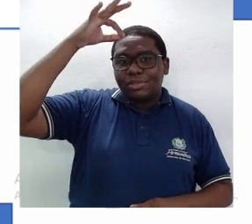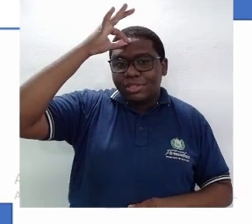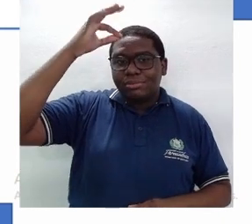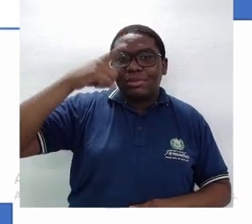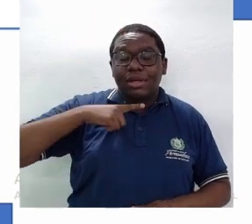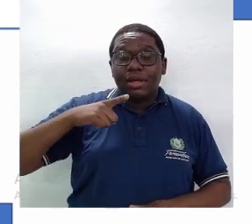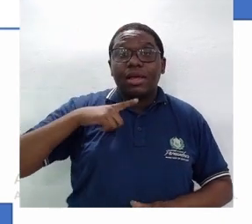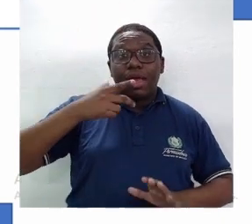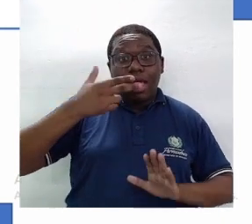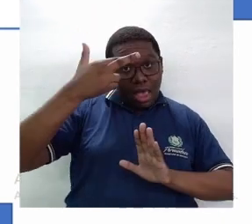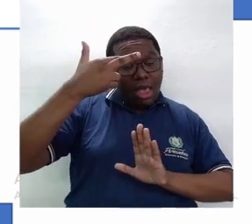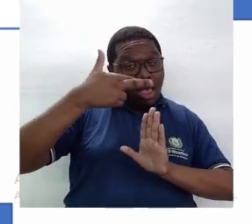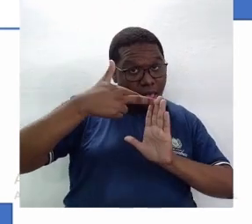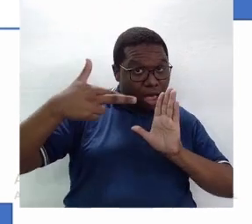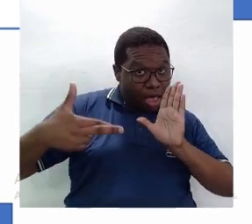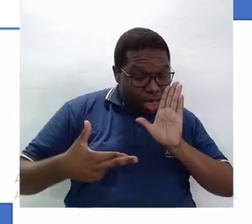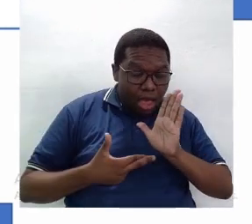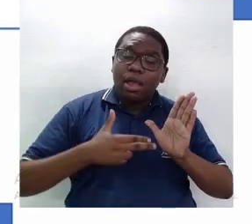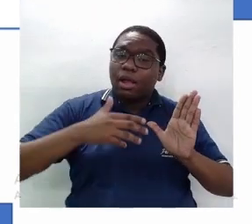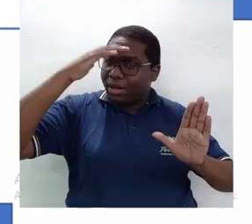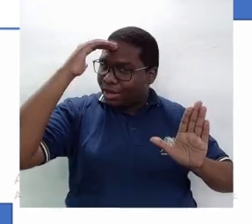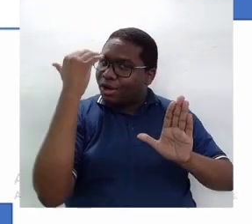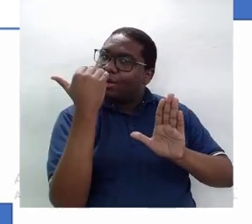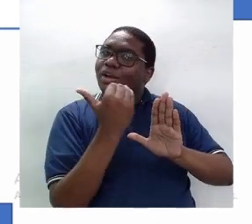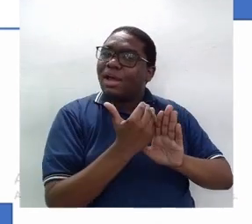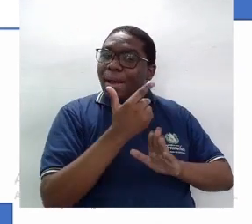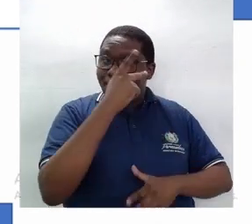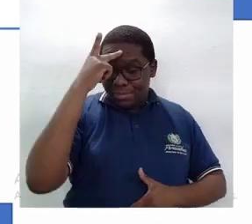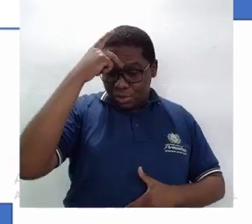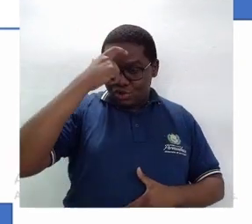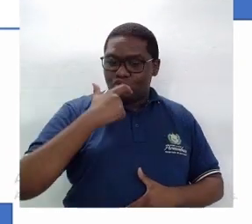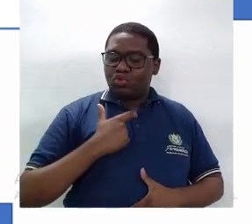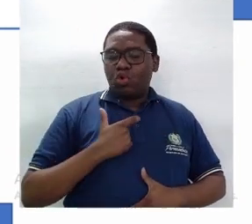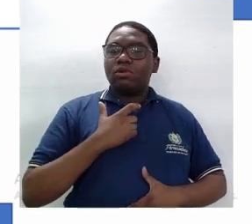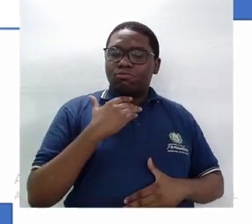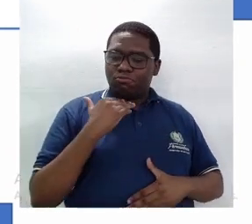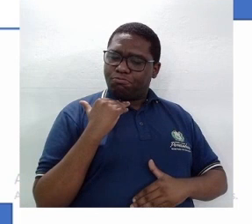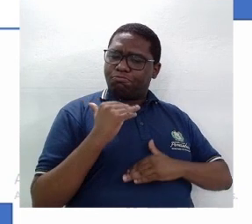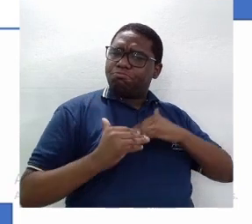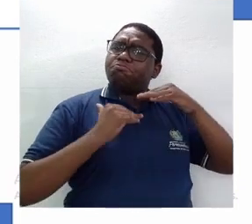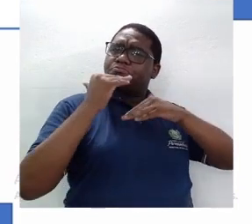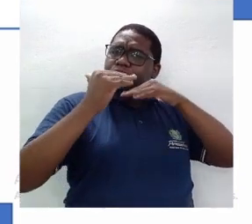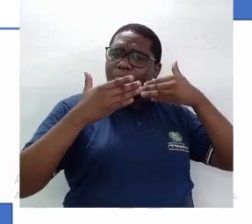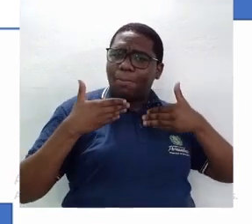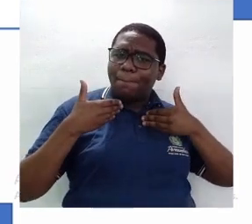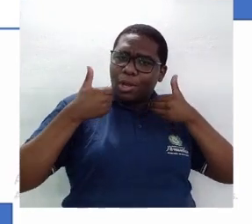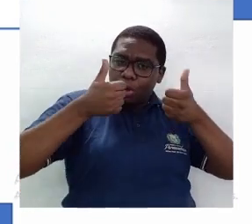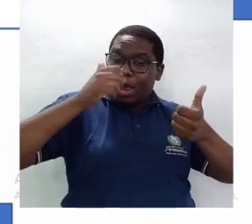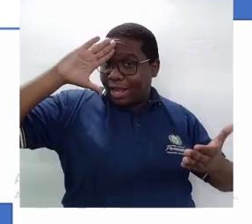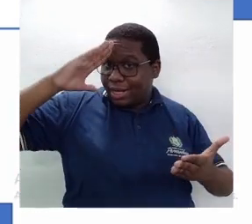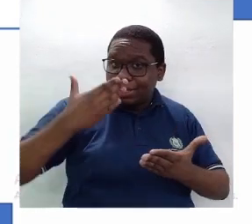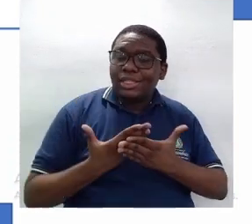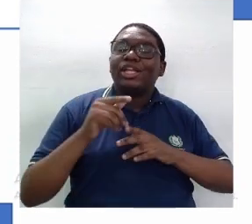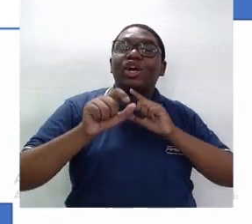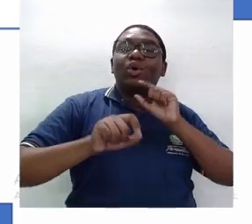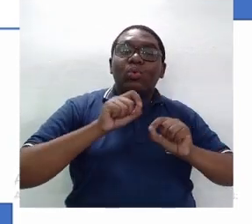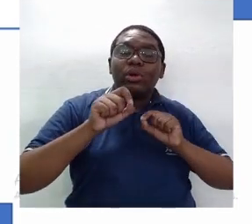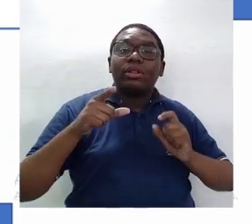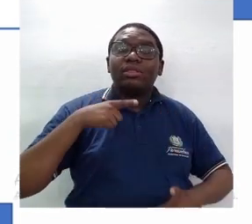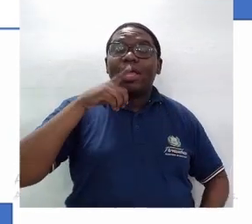voltada para o aperfeiçoamento moral do homem e acreditam na existência de um